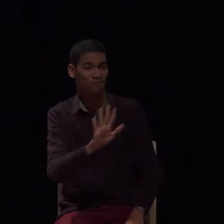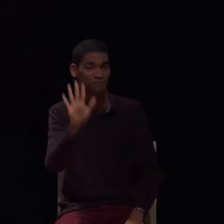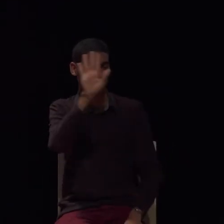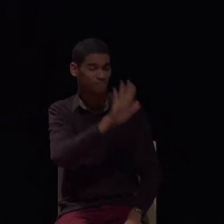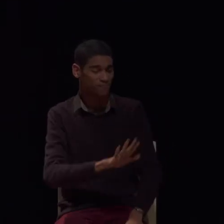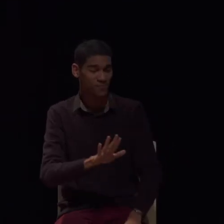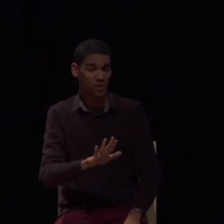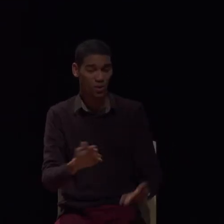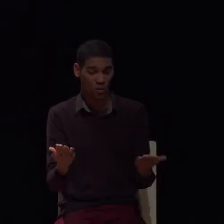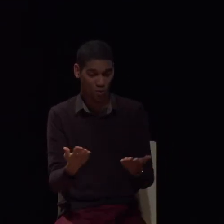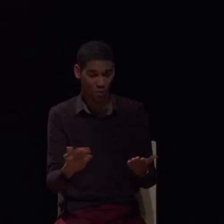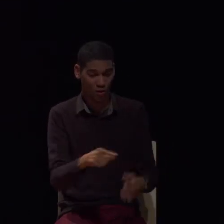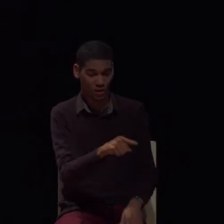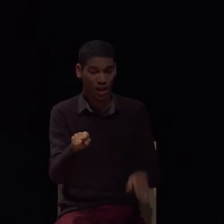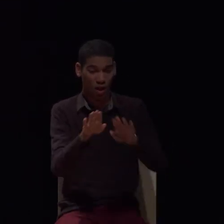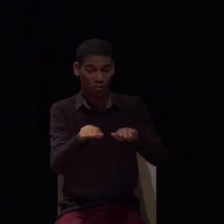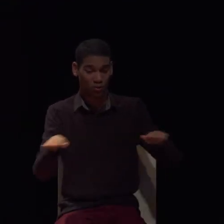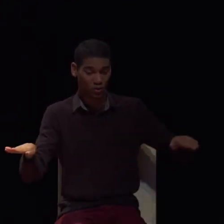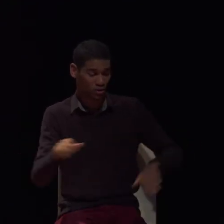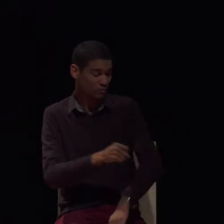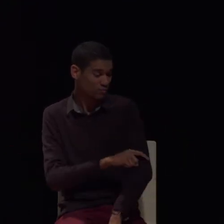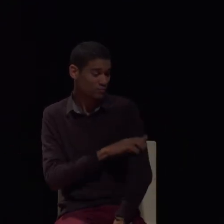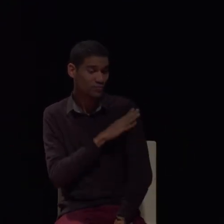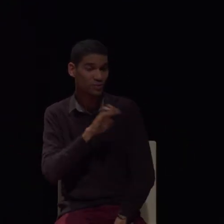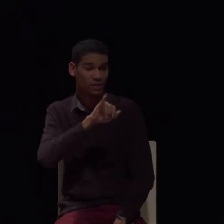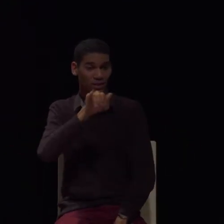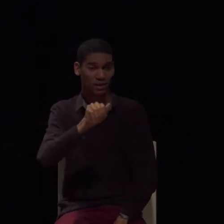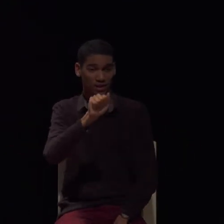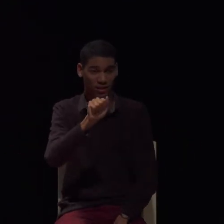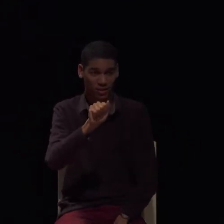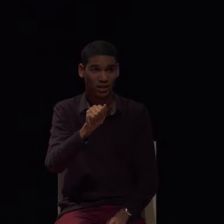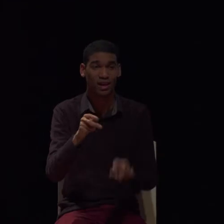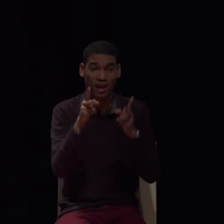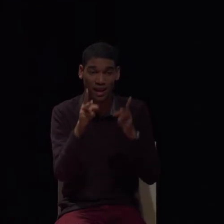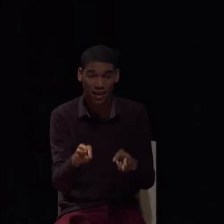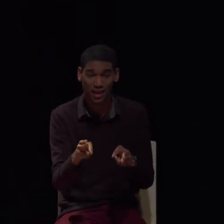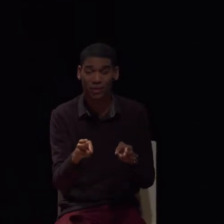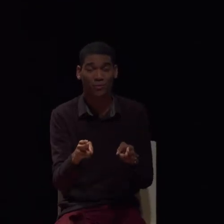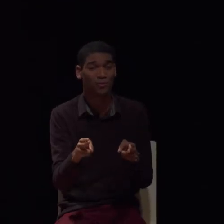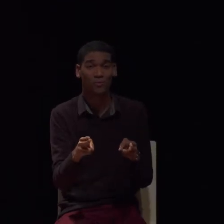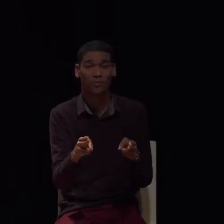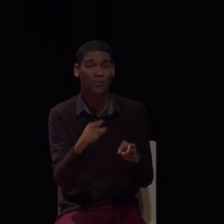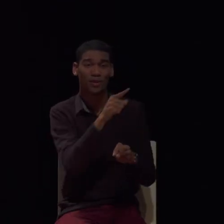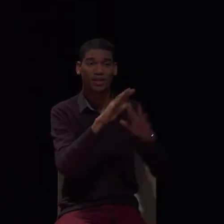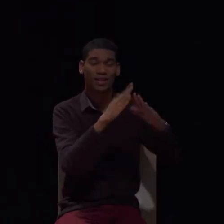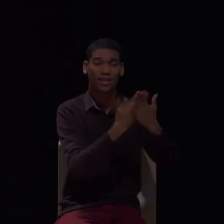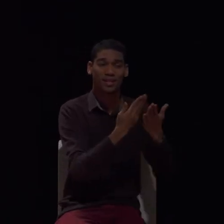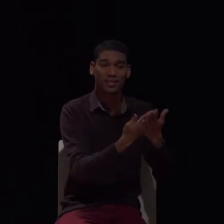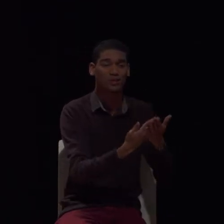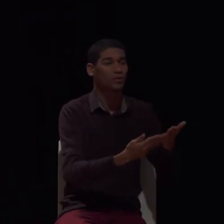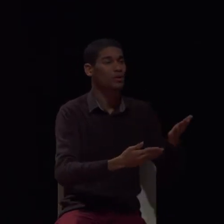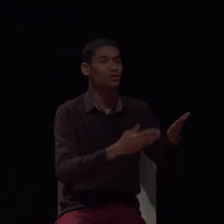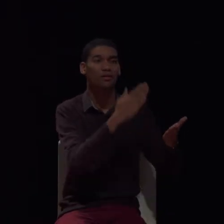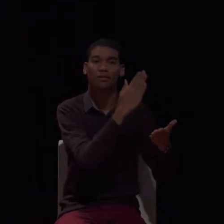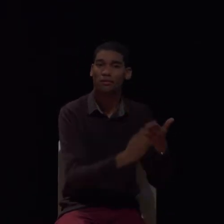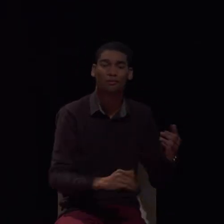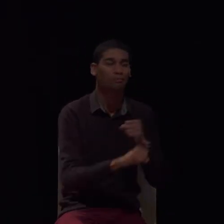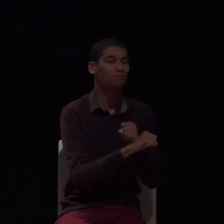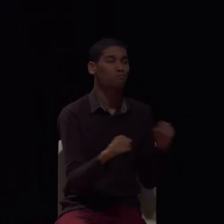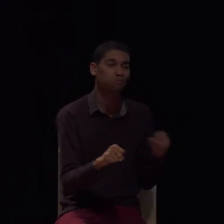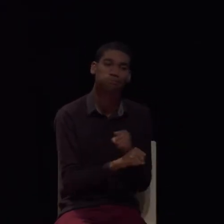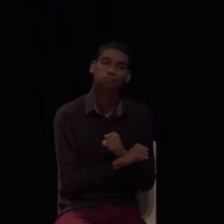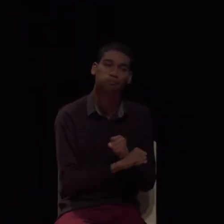aula de já hoje esse estudante negro é o mesmo estudante estava na mesma escola passando pelas repetências vezes com o mesmo